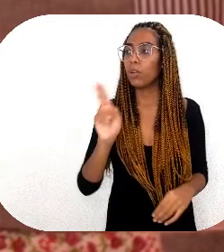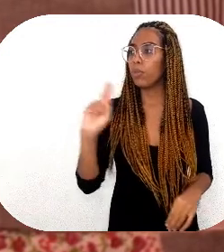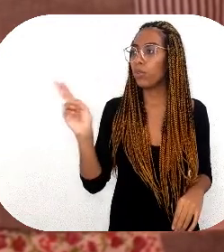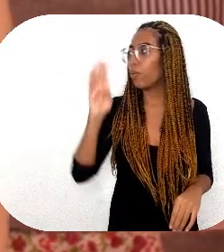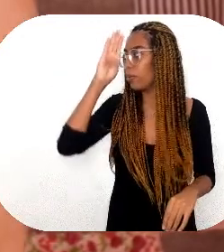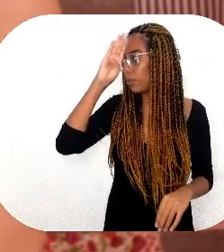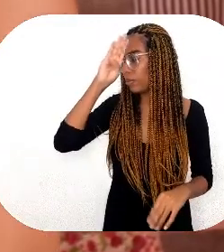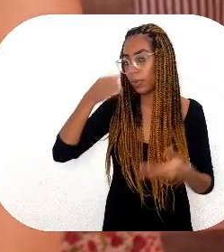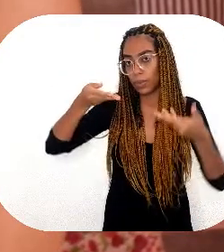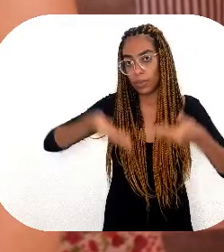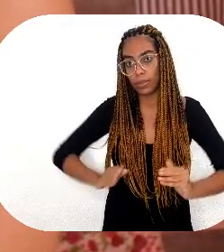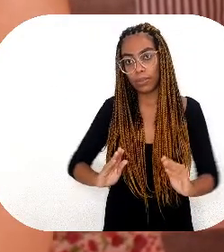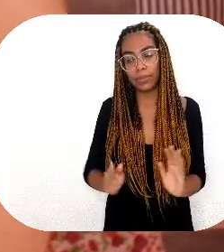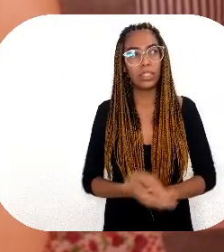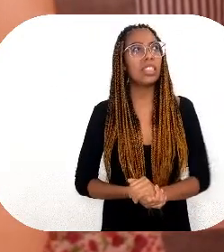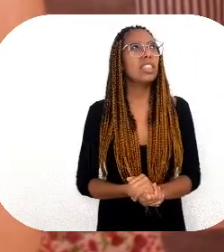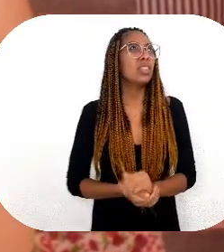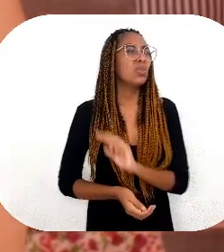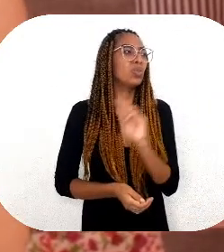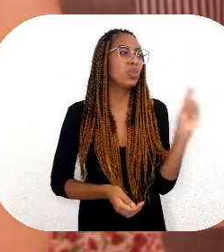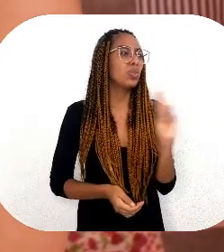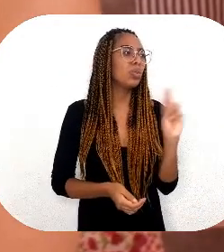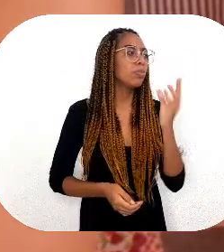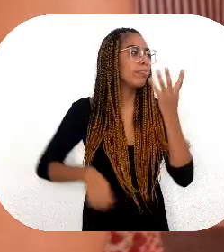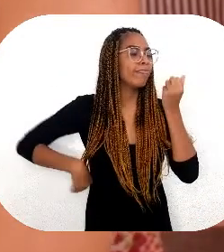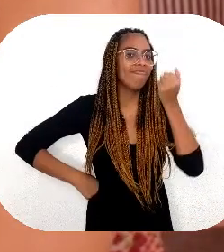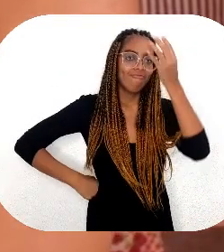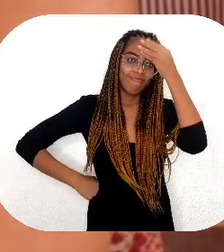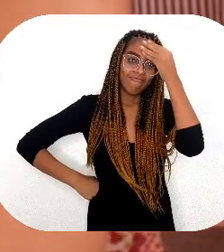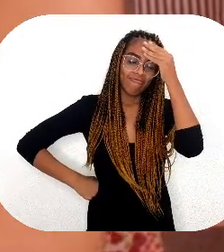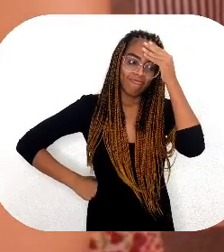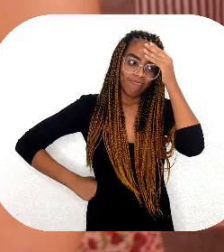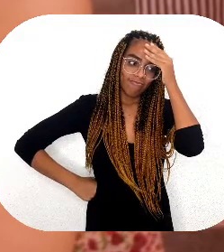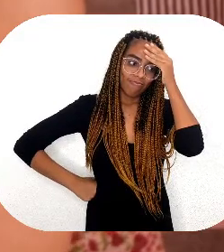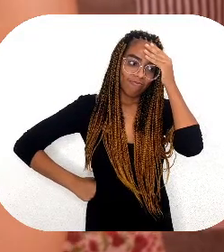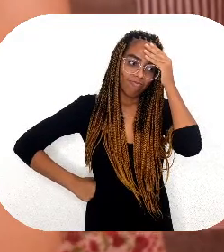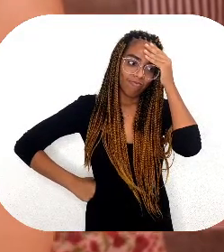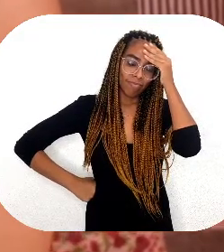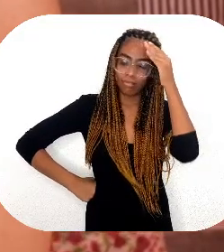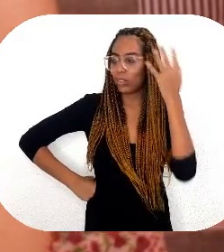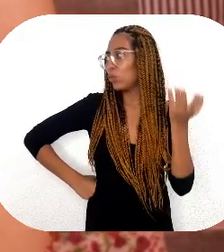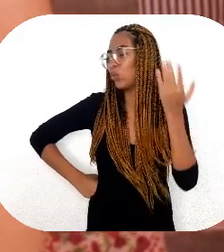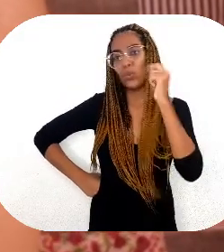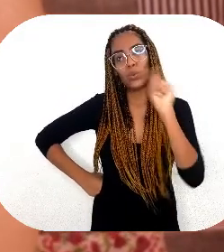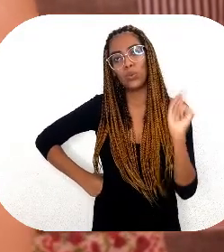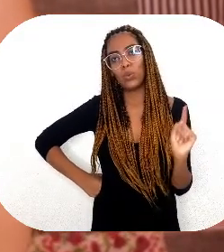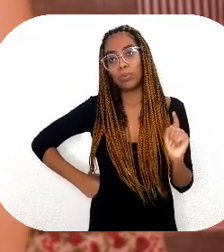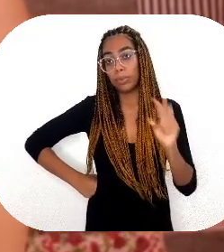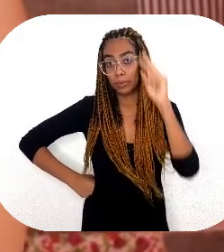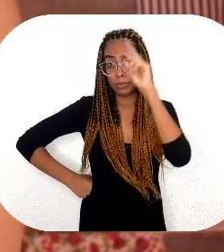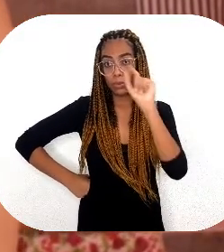é isso. Ah, teve filhote? E qual o nome do sobrinho que nasceu? Nome do sobrinho? Eita,